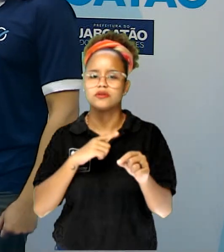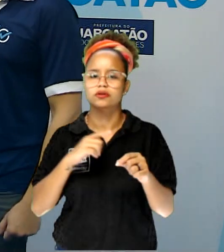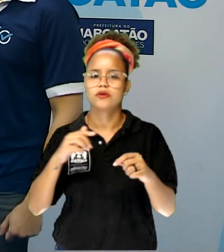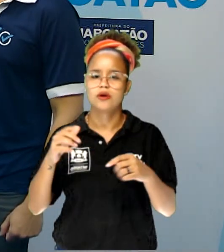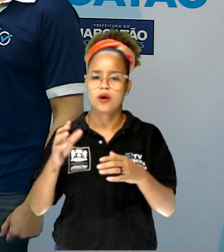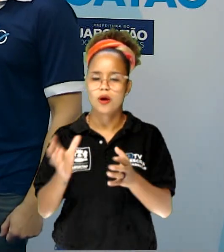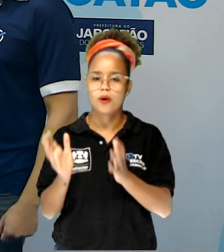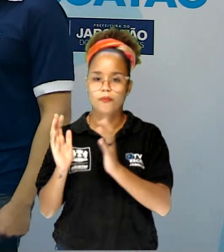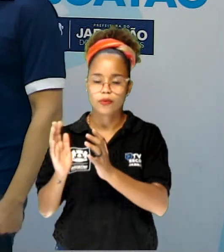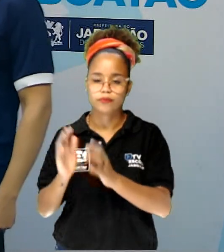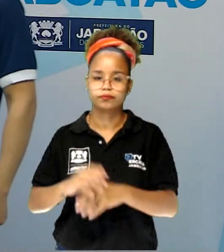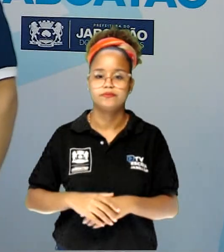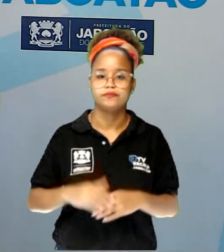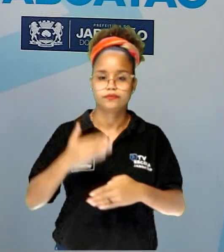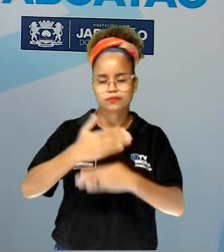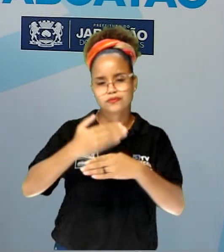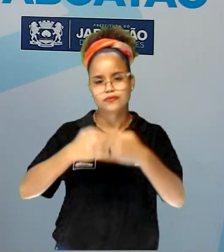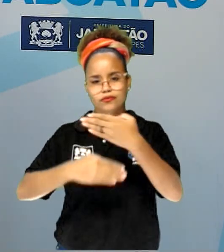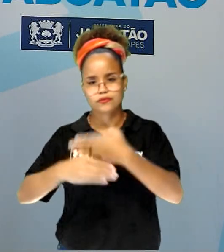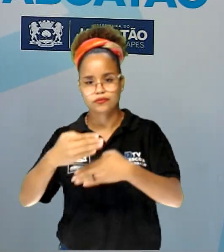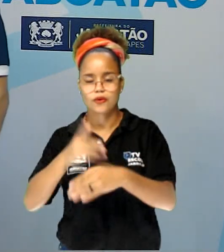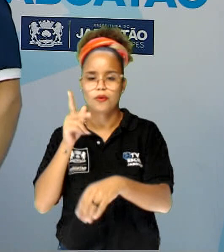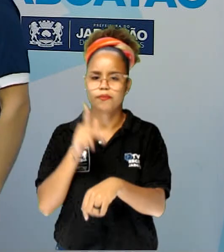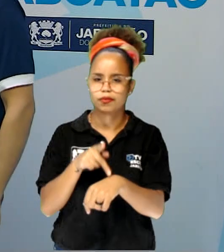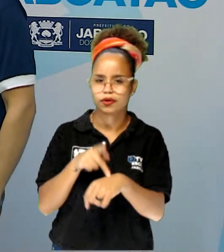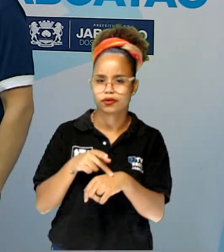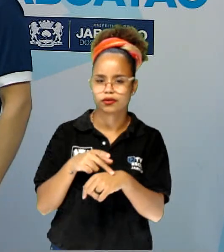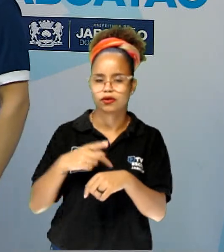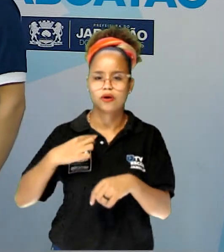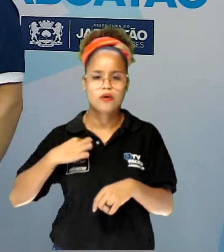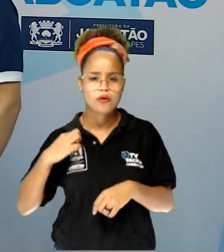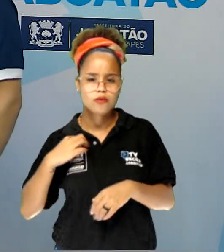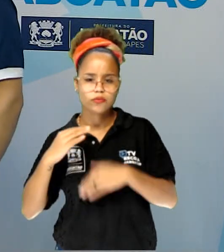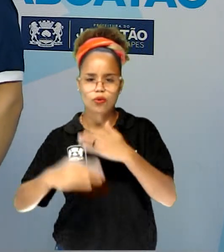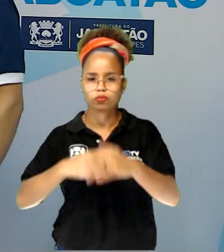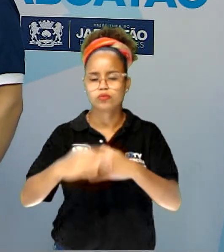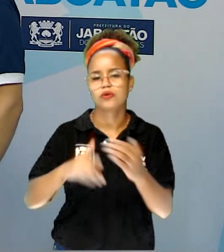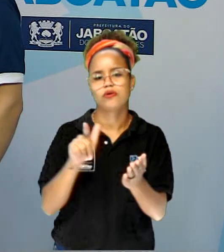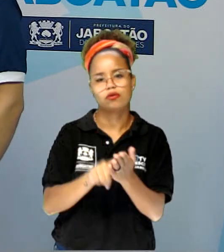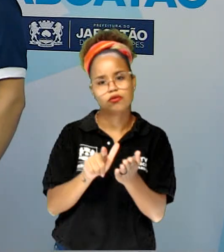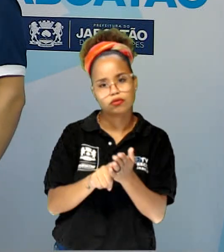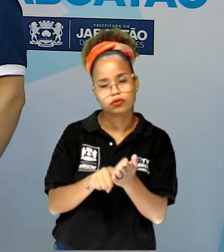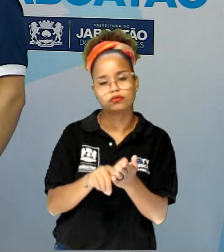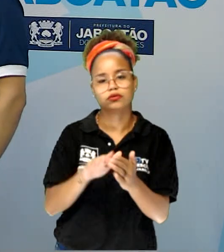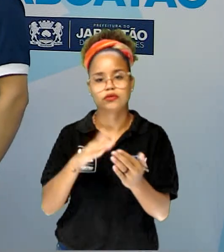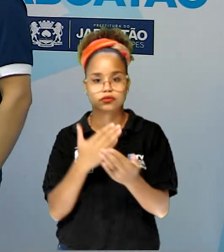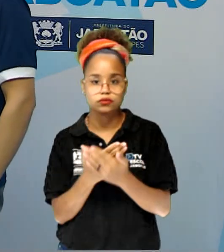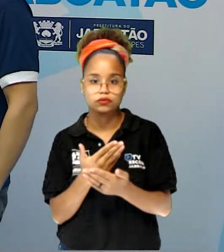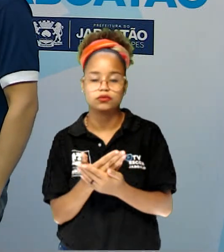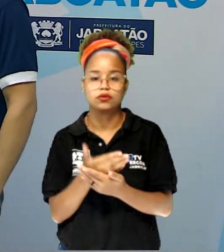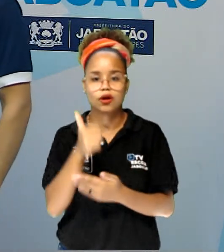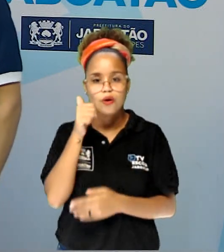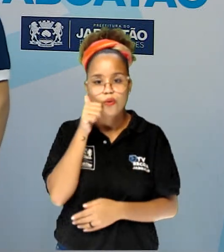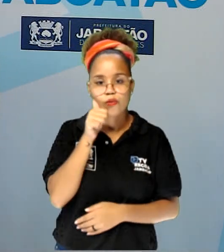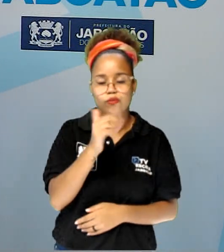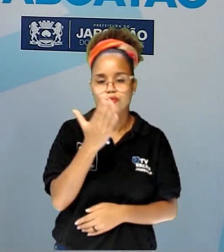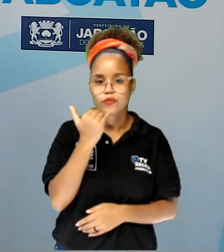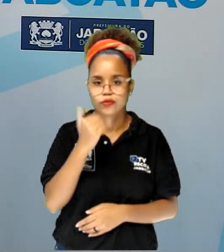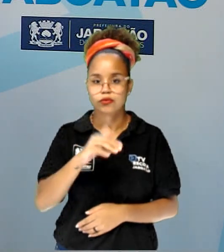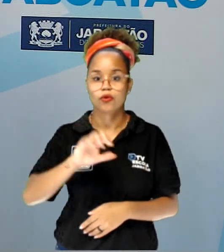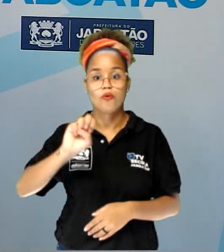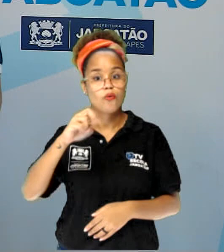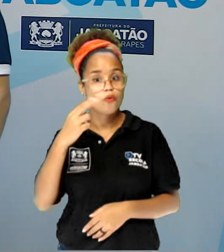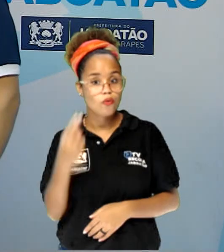tijolos, paralelepípedos, camisas emboladas, os livros da escola, a merendeira do seu irmão menor e até o seu irmão